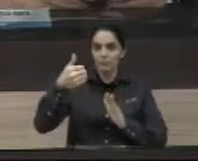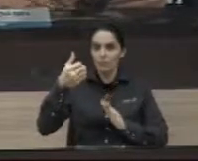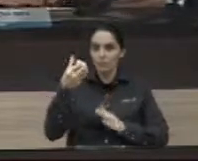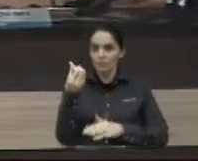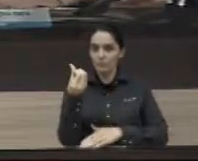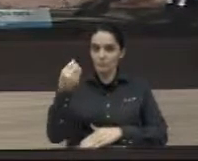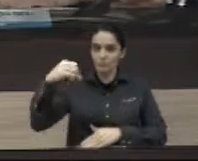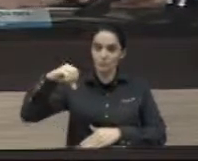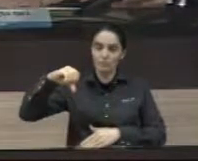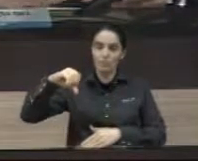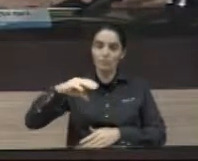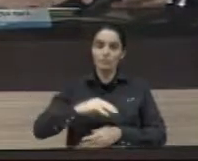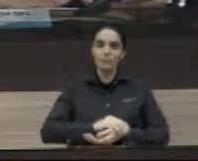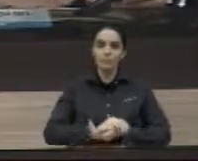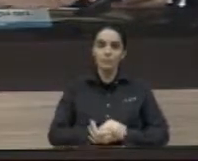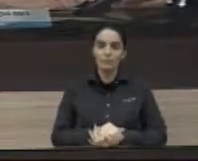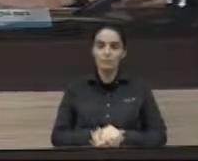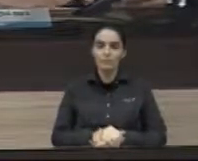169.